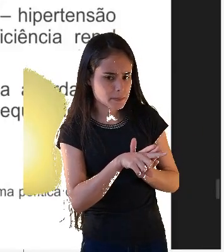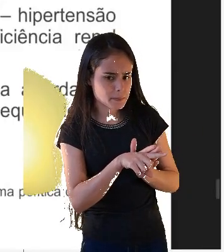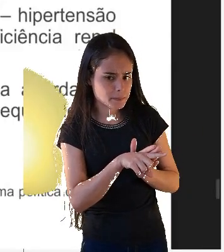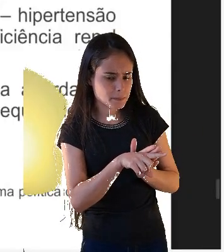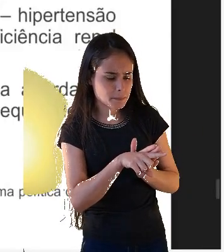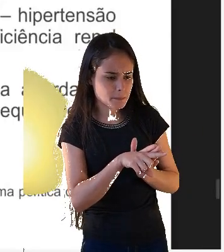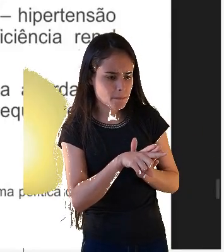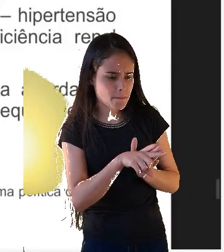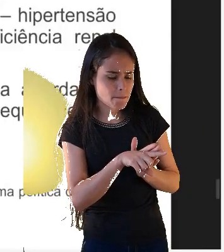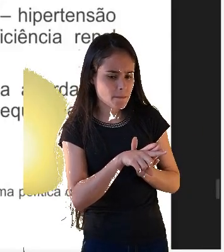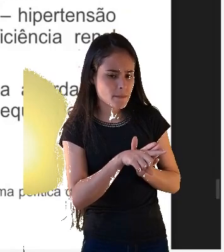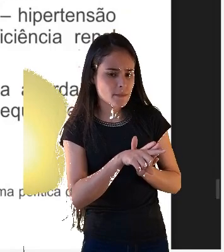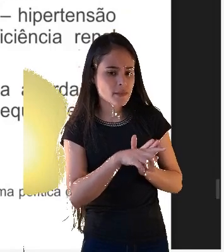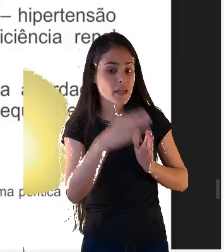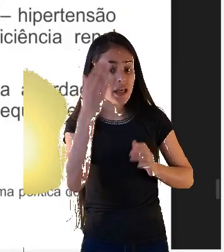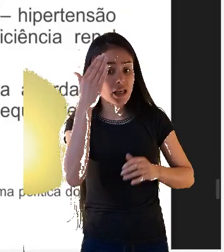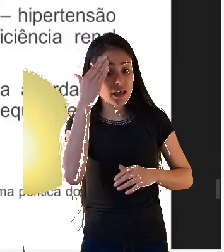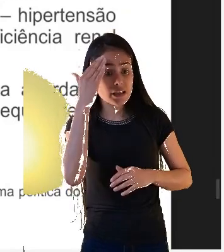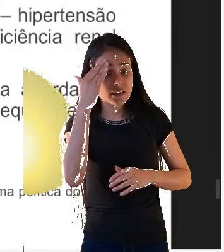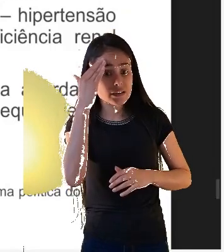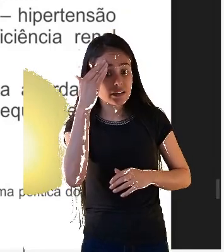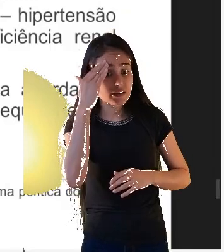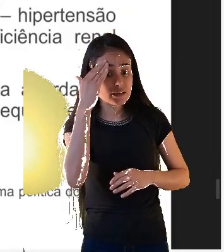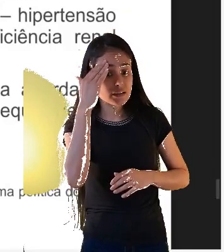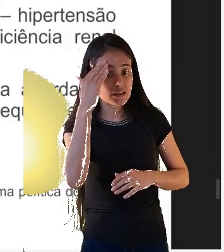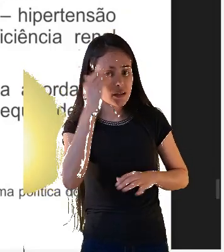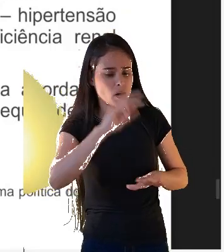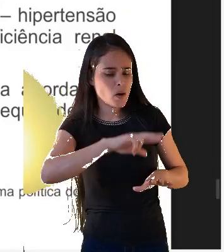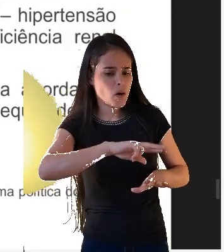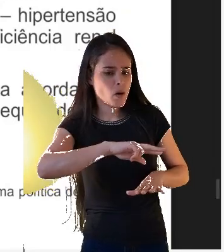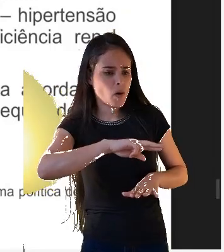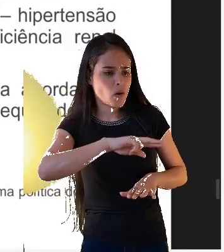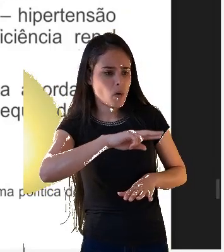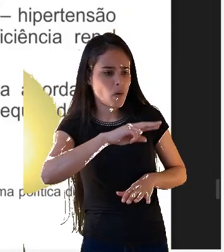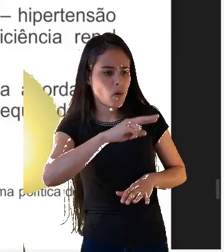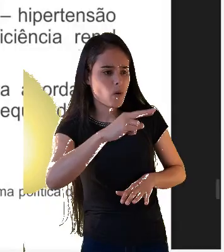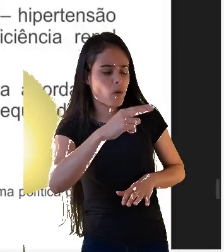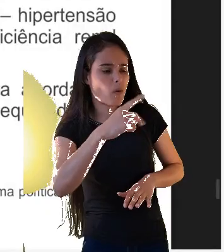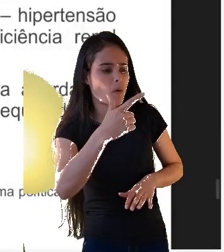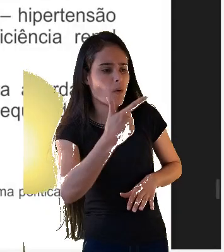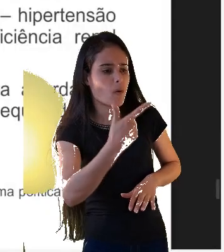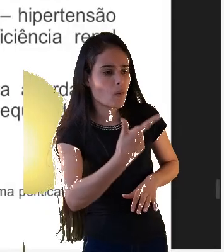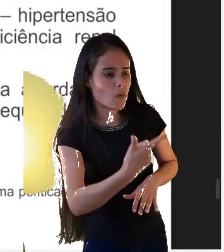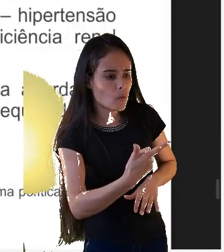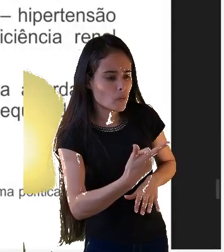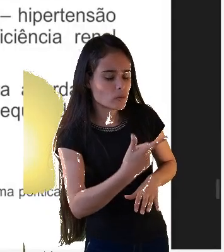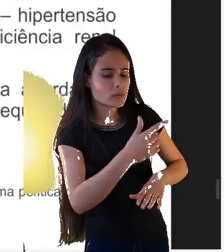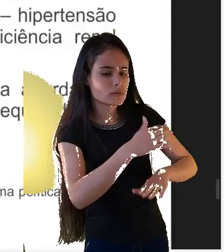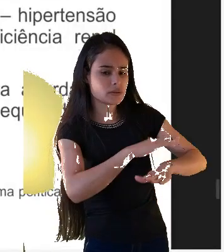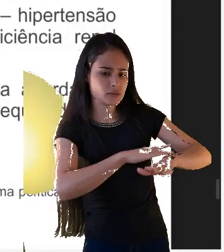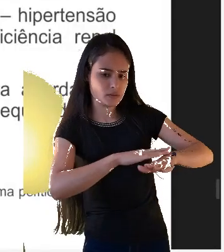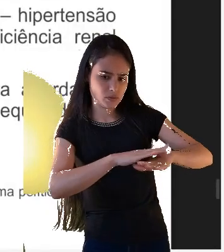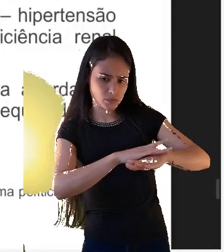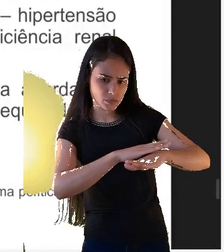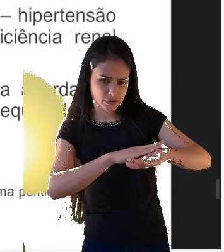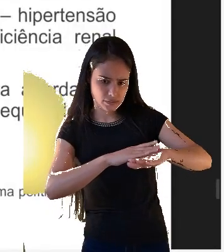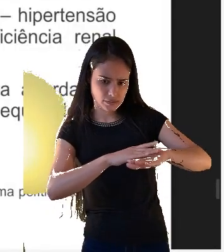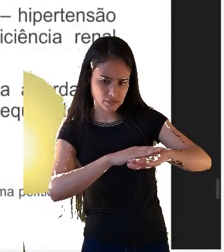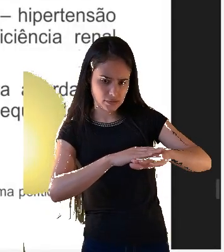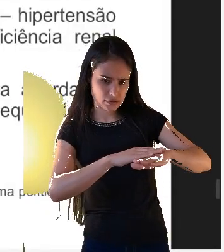miomatoses. E aí foi entendido que essas doenças necessitam de uma